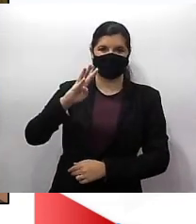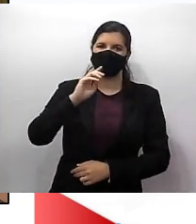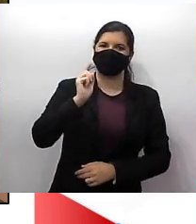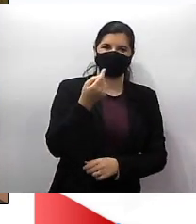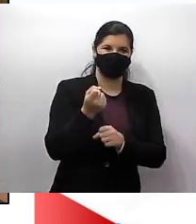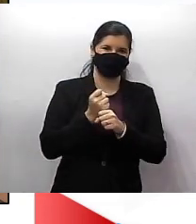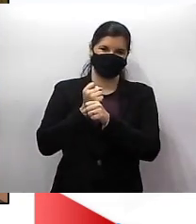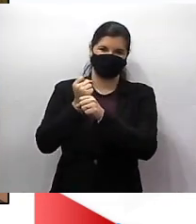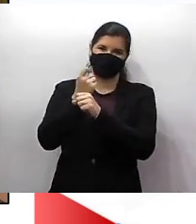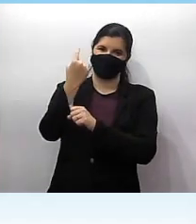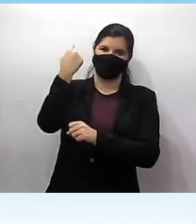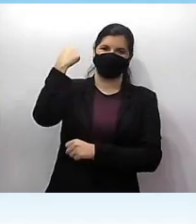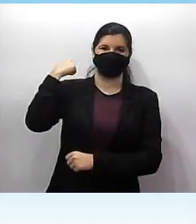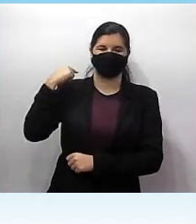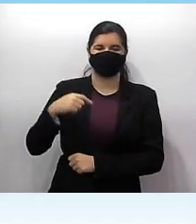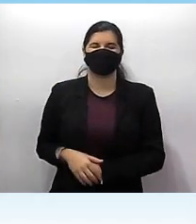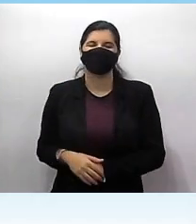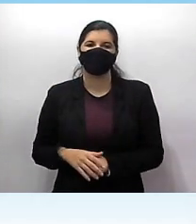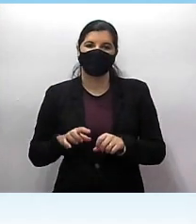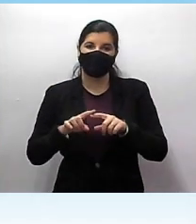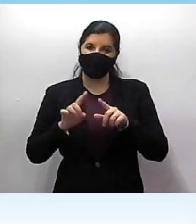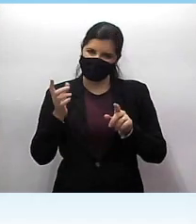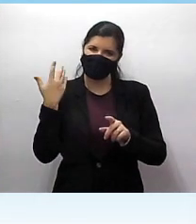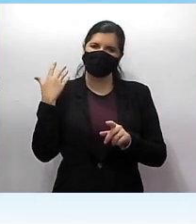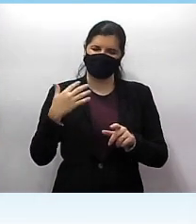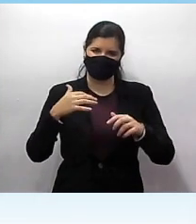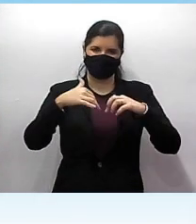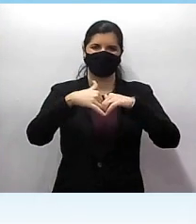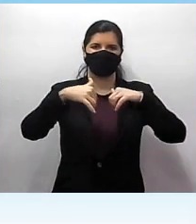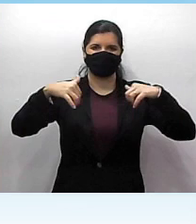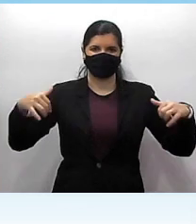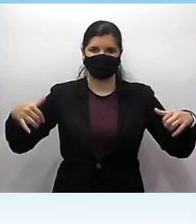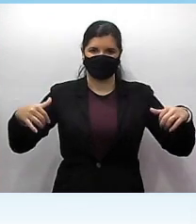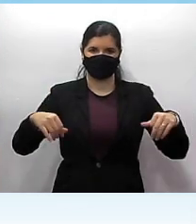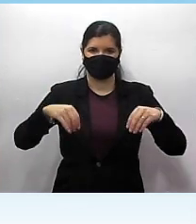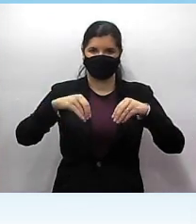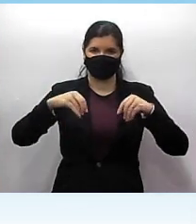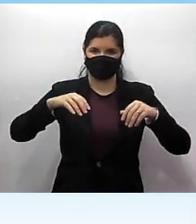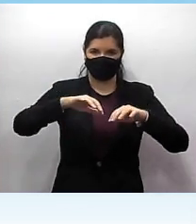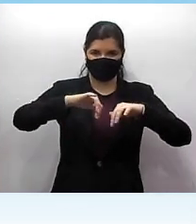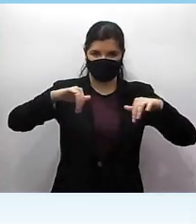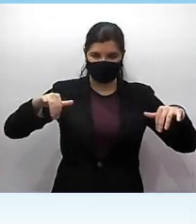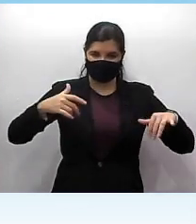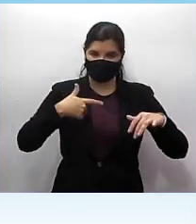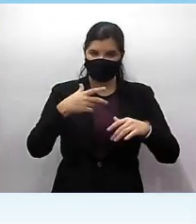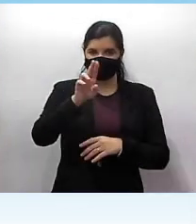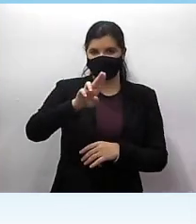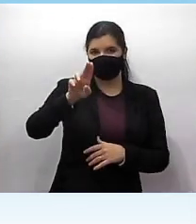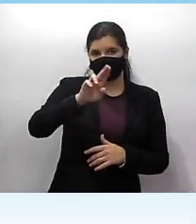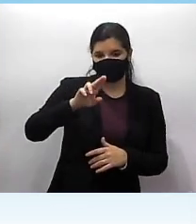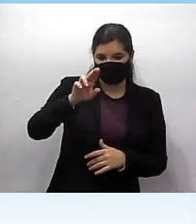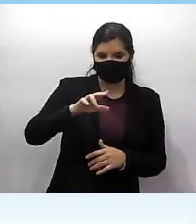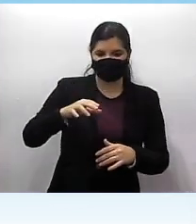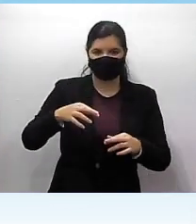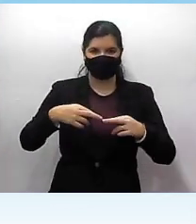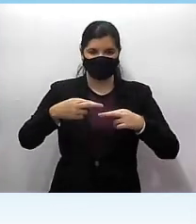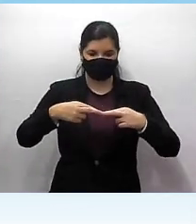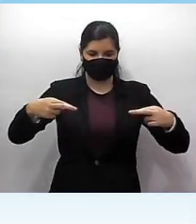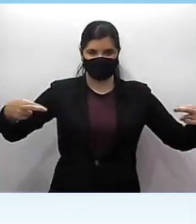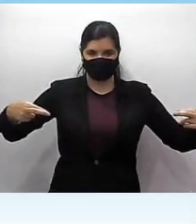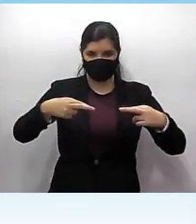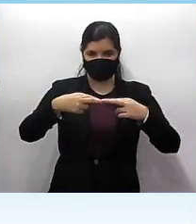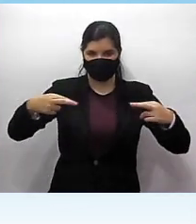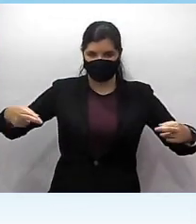é claro. Mas naquela época se dividia bastante essas terras e se usava inclusive cordas para fazer